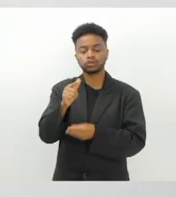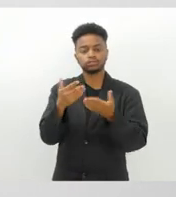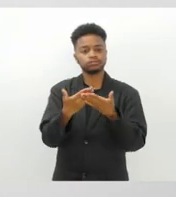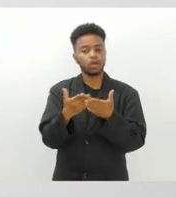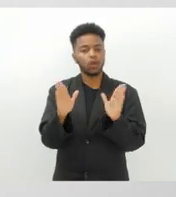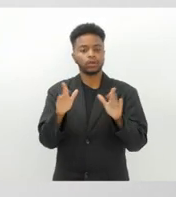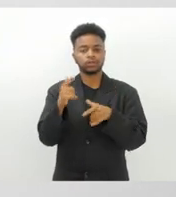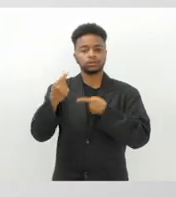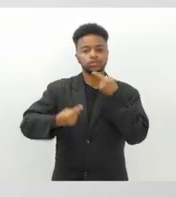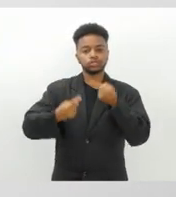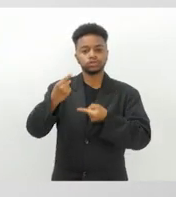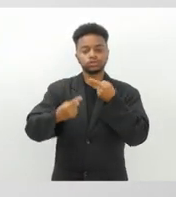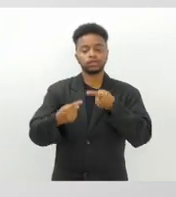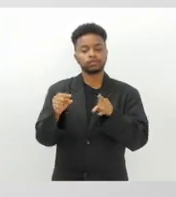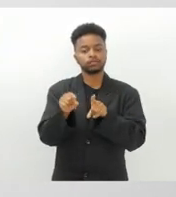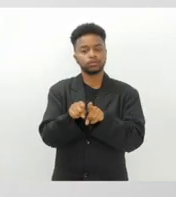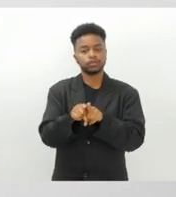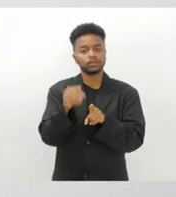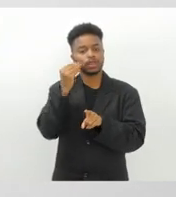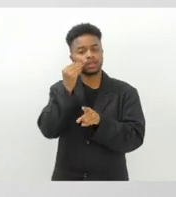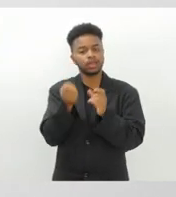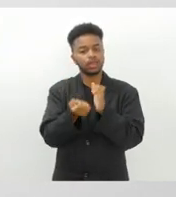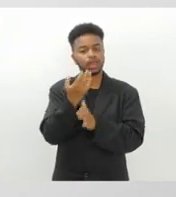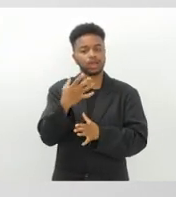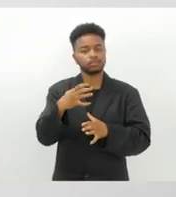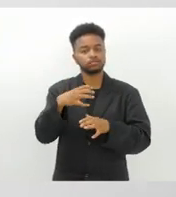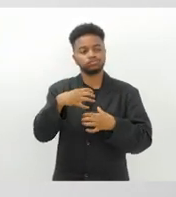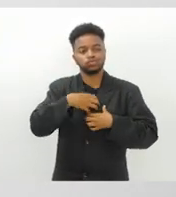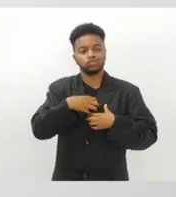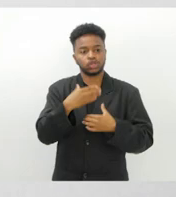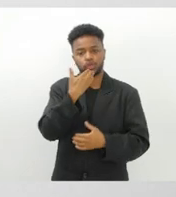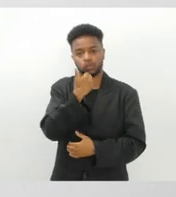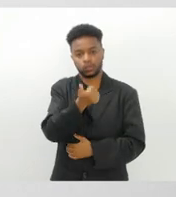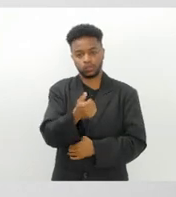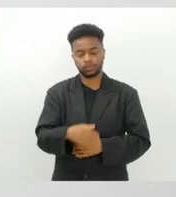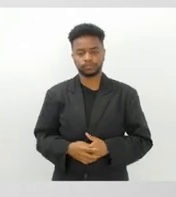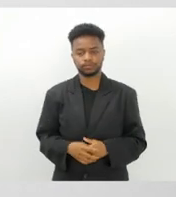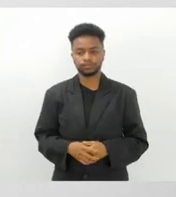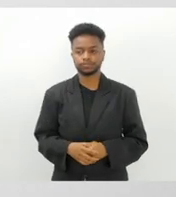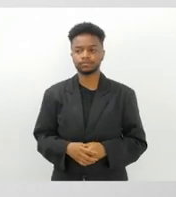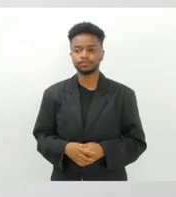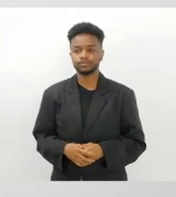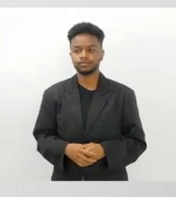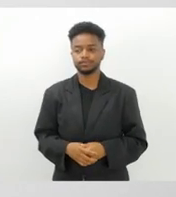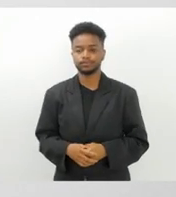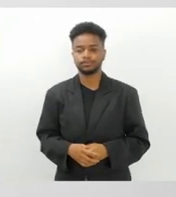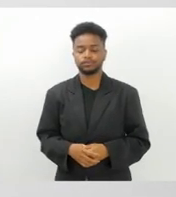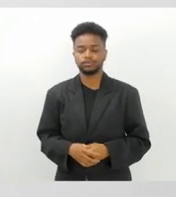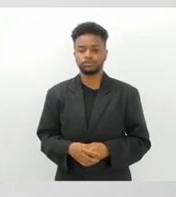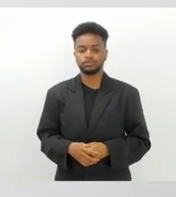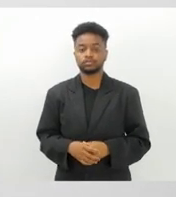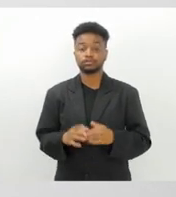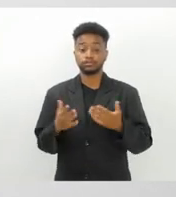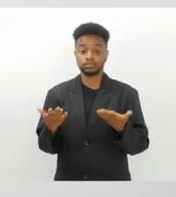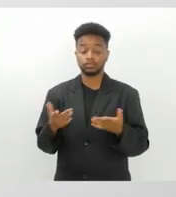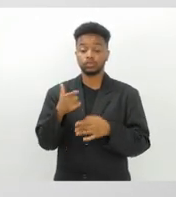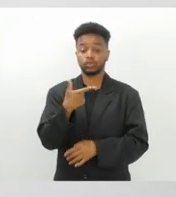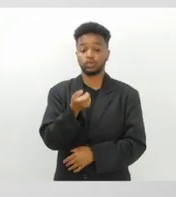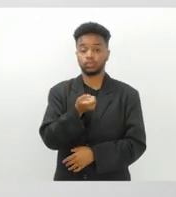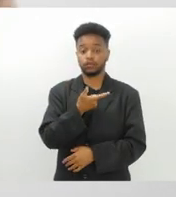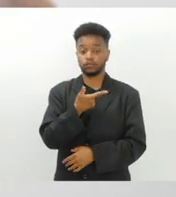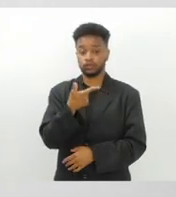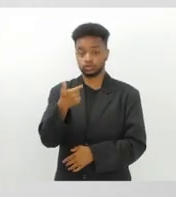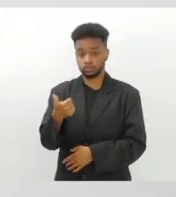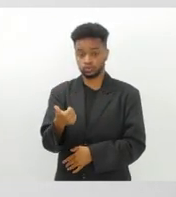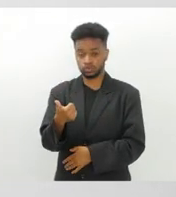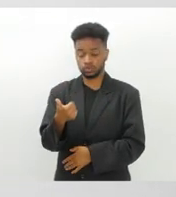debate para que esse parque fosse implementado da melhor forma, né? Além disso, em 2021, e aí